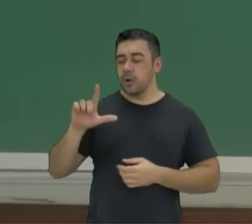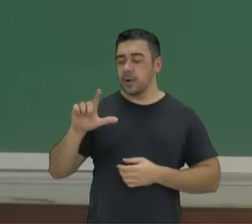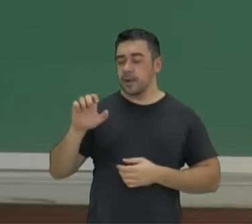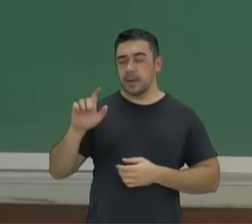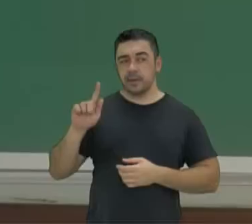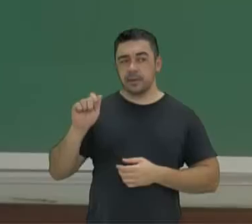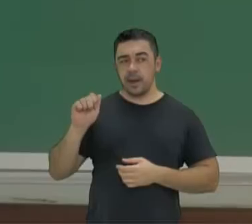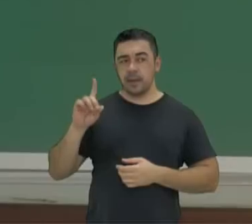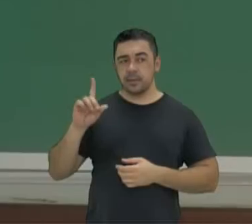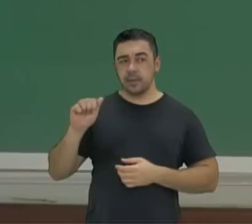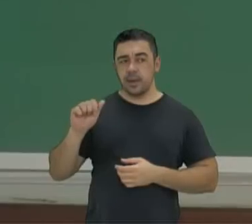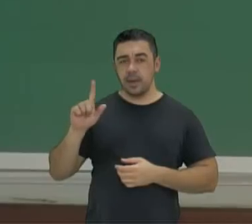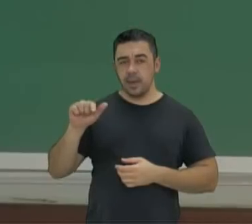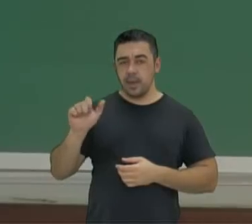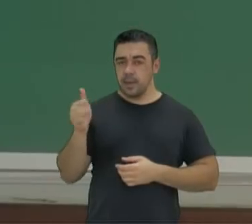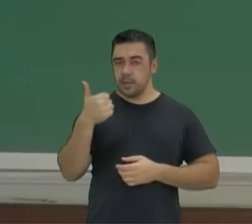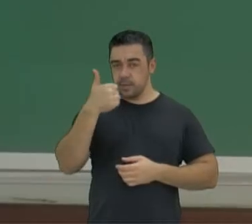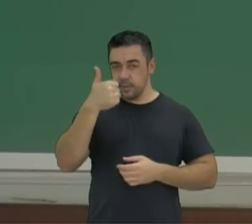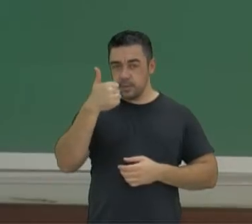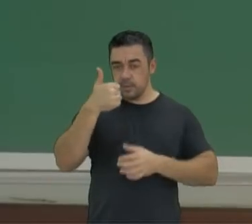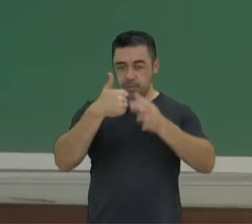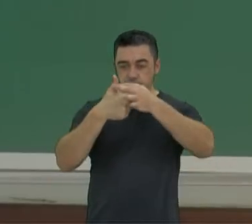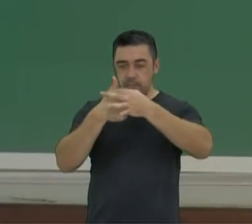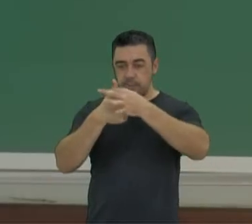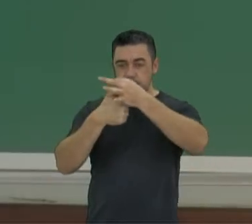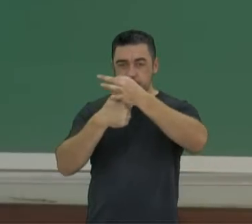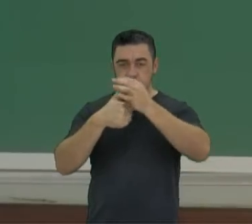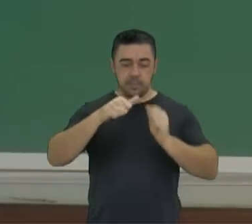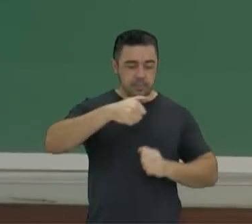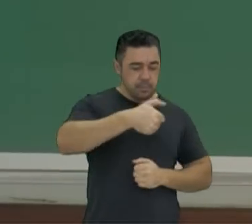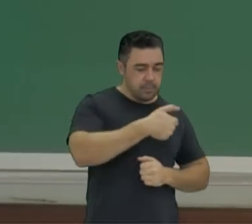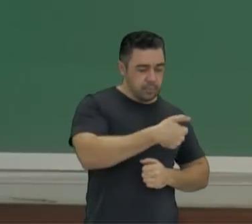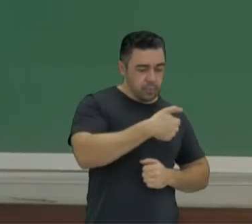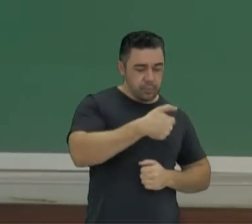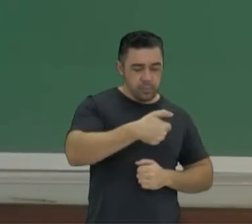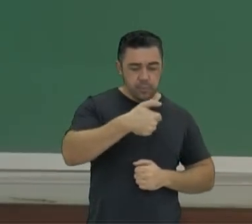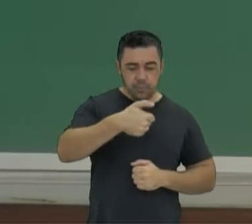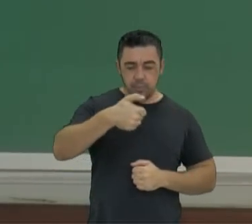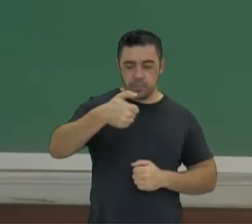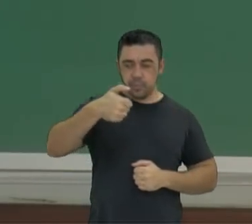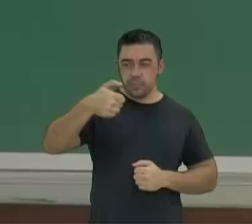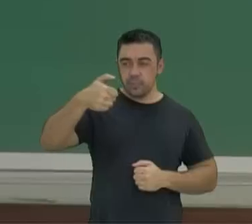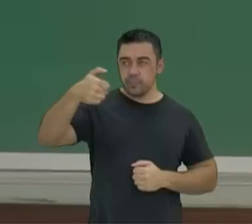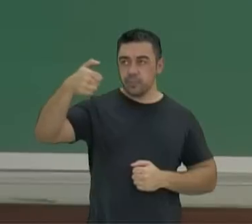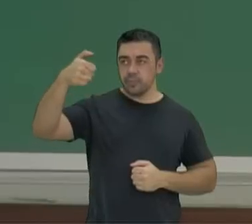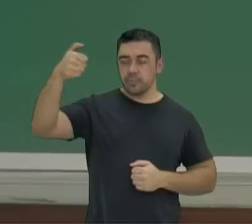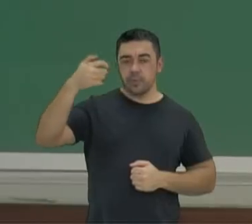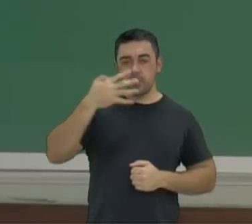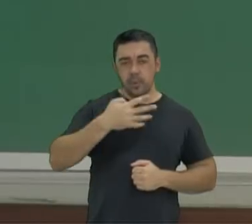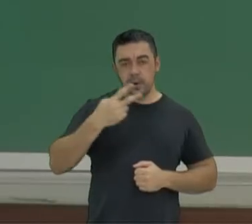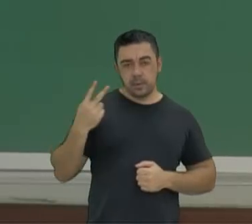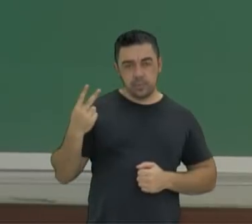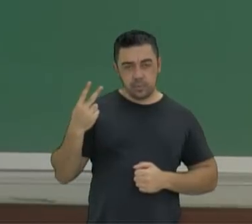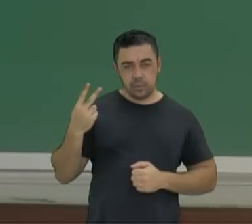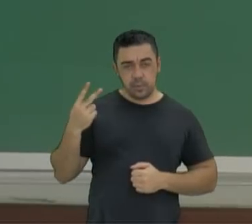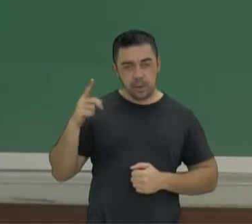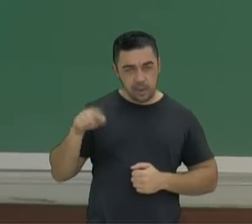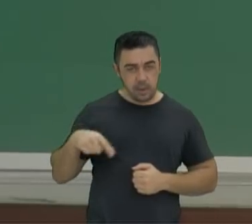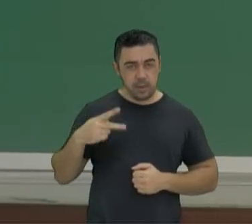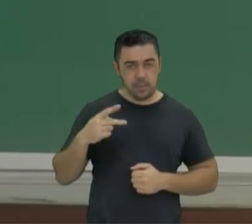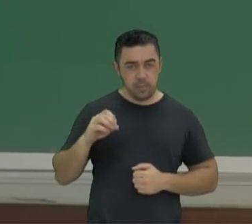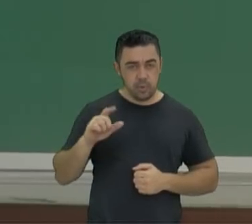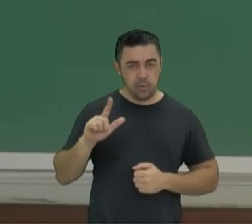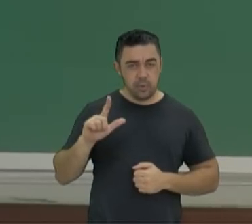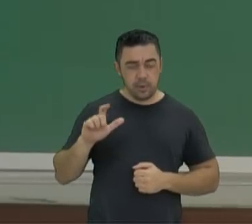ó. É como se eu tivesse 42 polegadinhas aqui. Então, essa medida aqui é em polegada